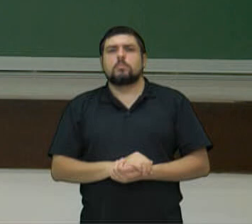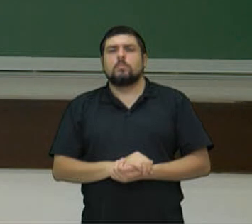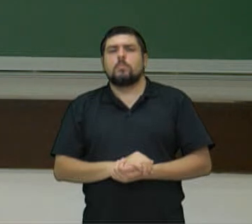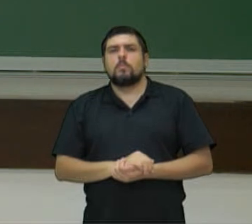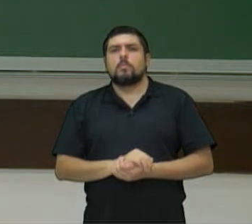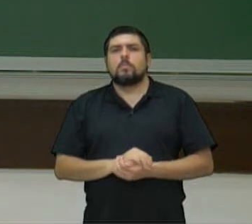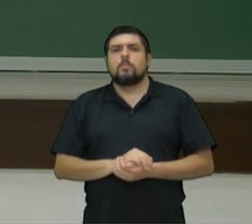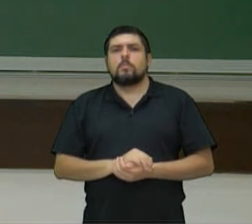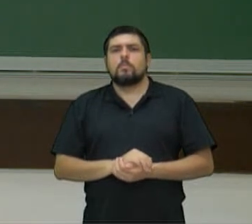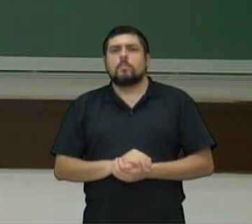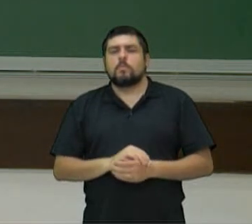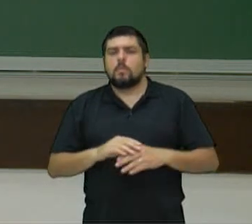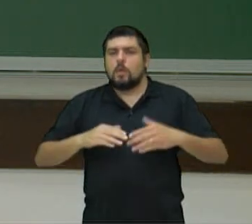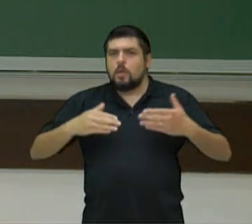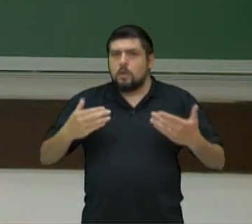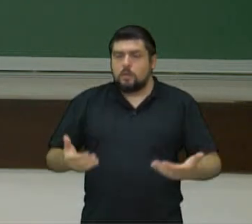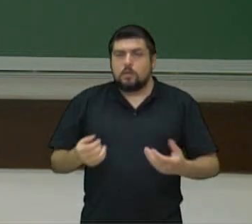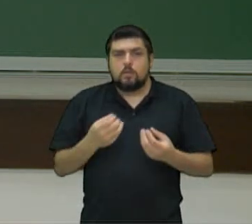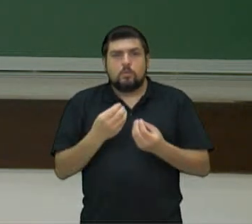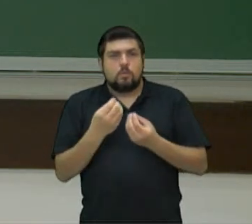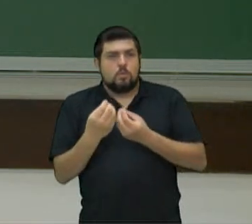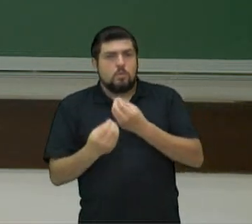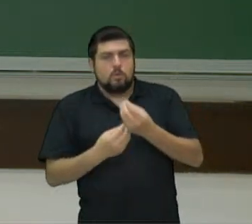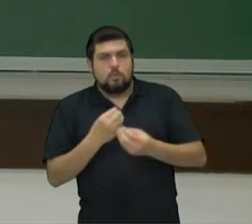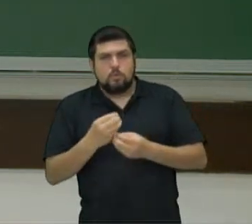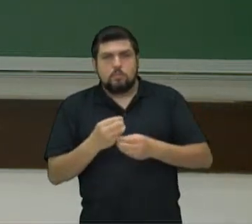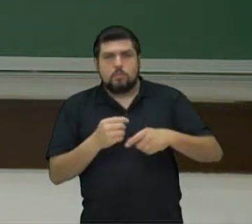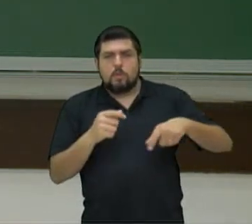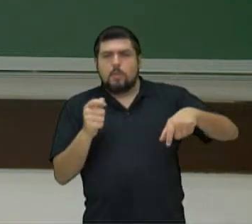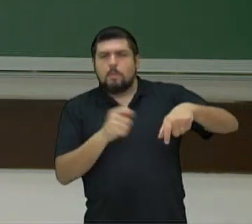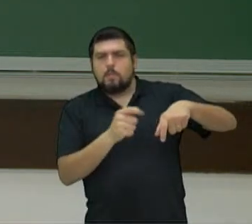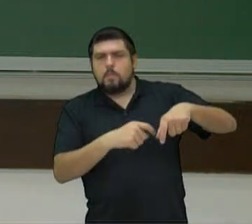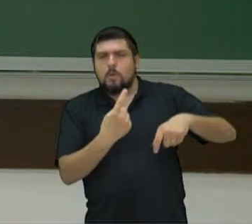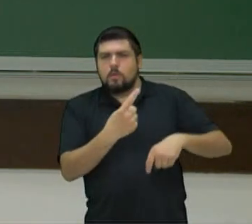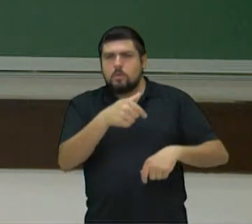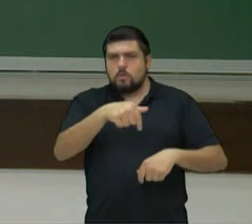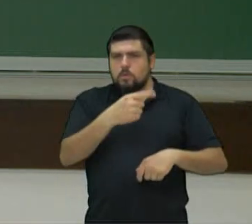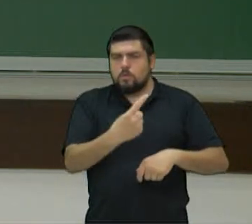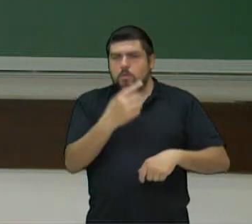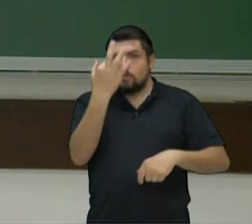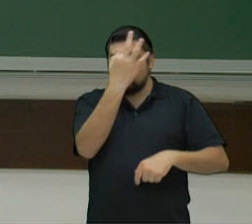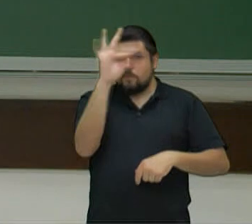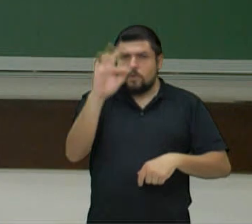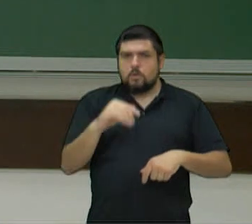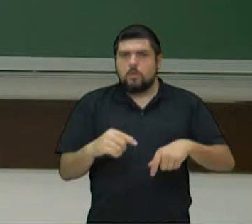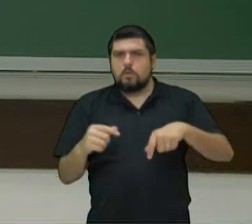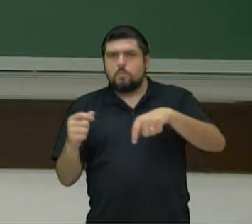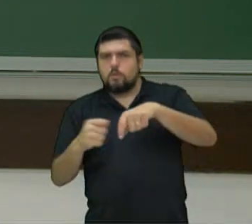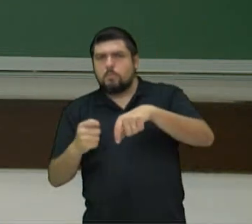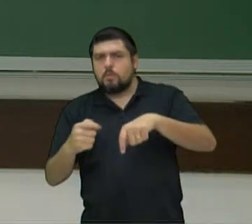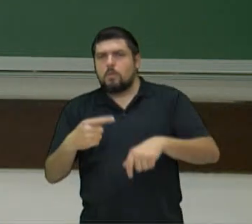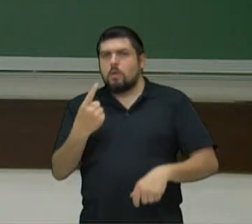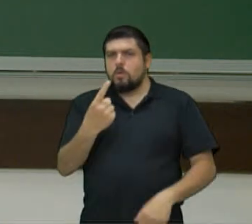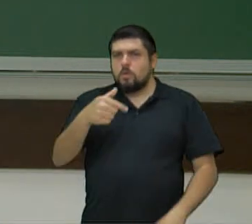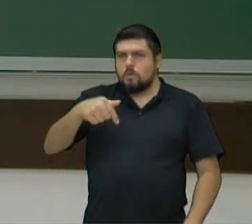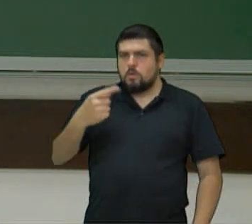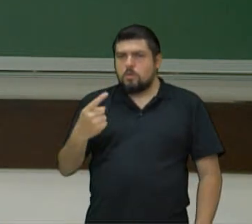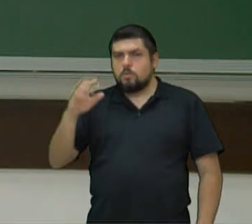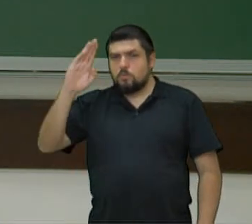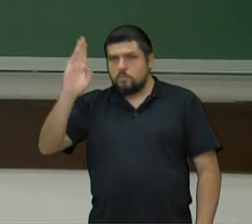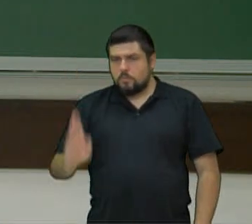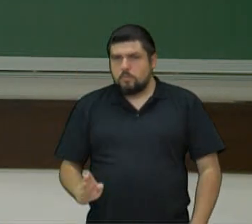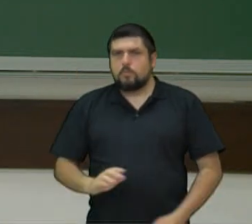Eles tiveram 171 gols na Copa da França, 171 no Brasil. Mas se a gente for levar em consideração